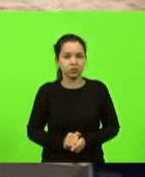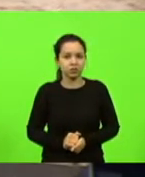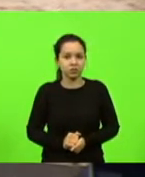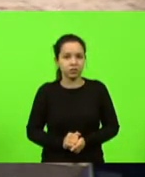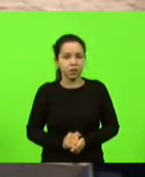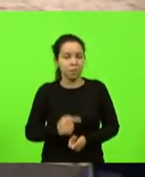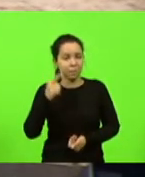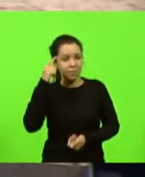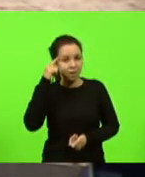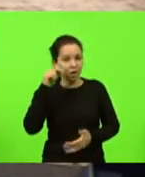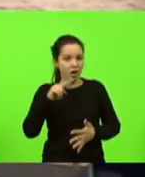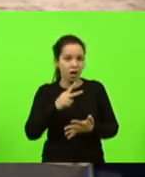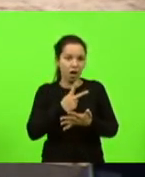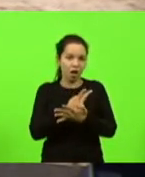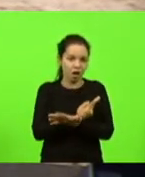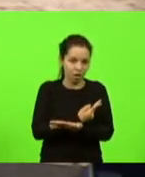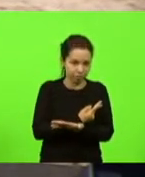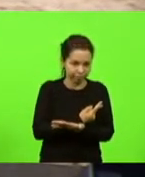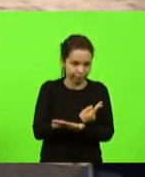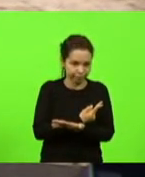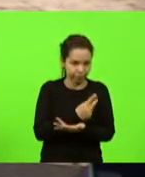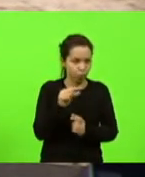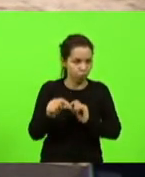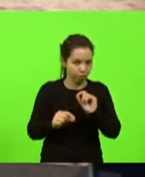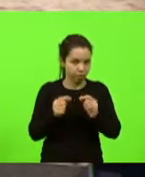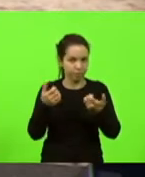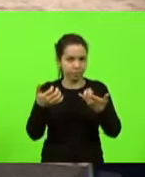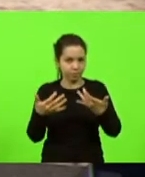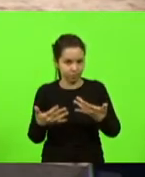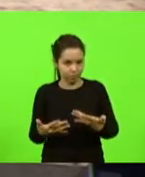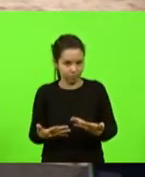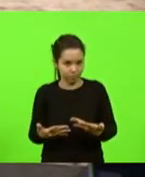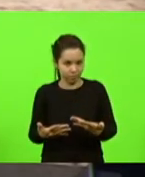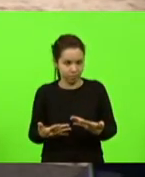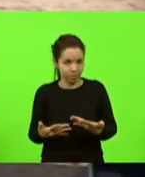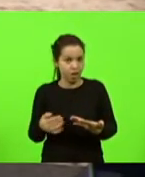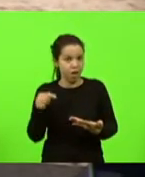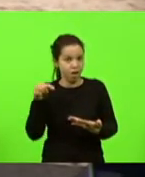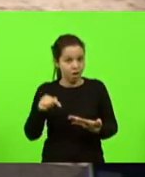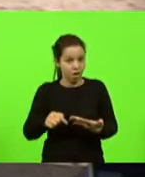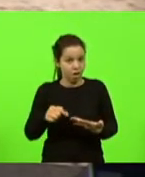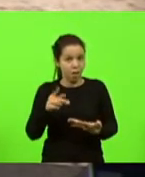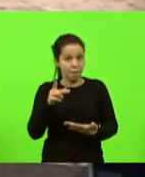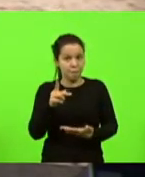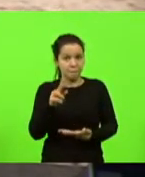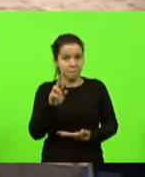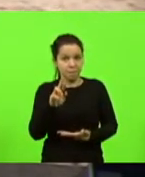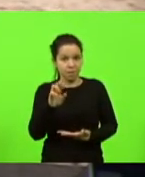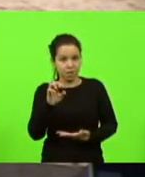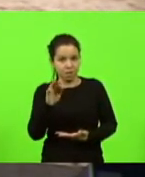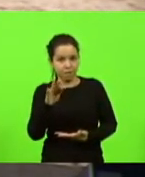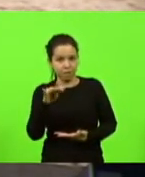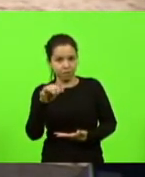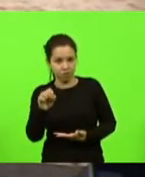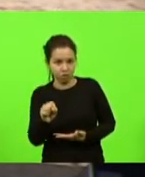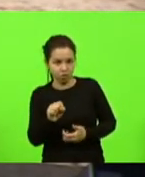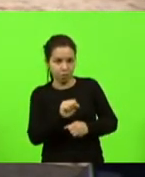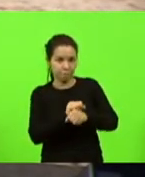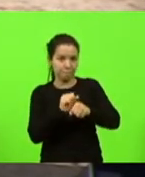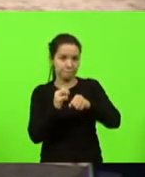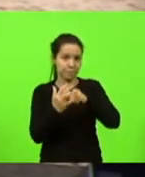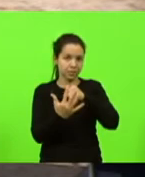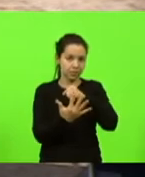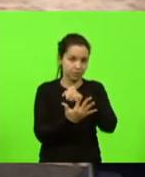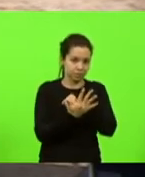versão do que está se falando. Esse aqui é um prefis de pandemia. Se a gente vê o que todos os